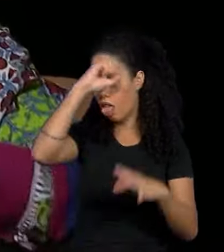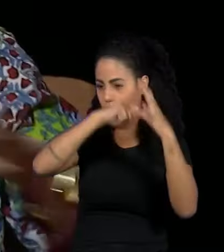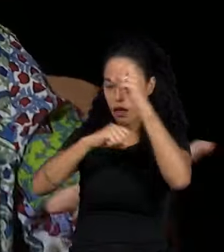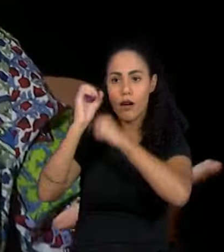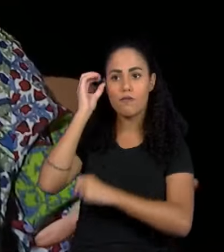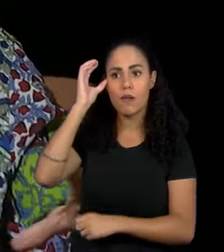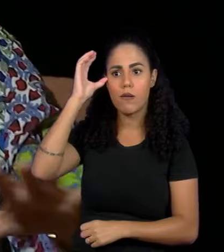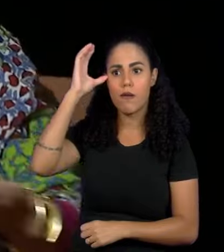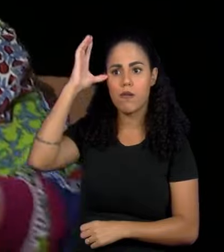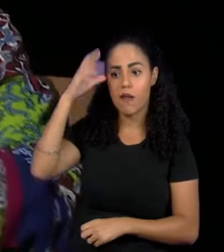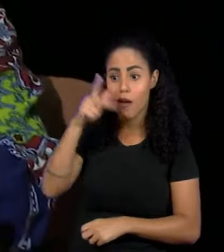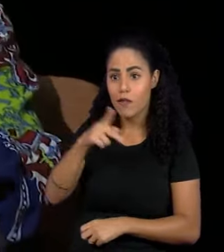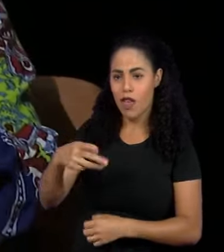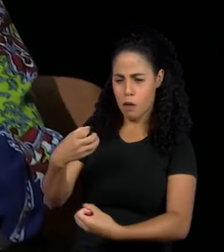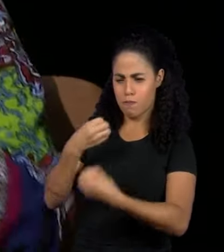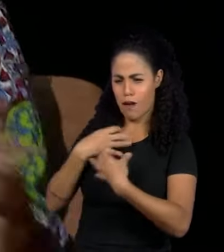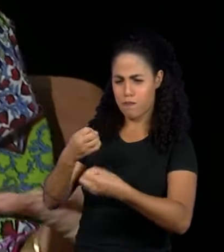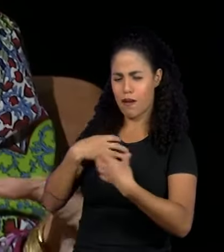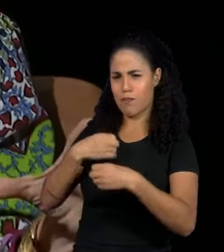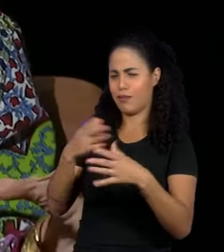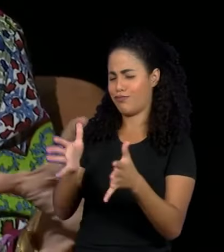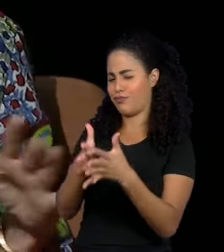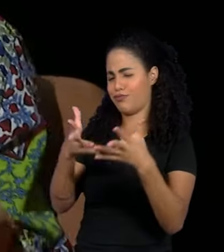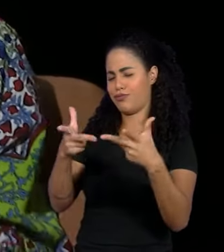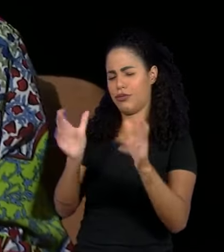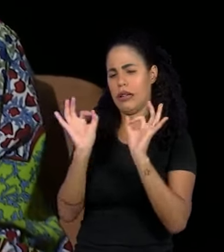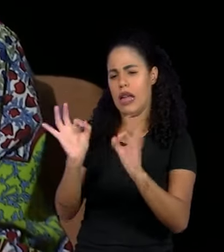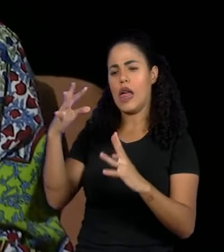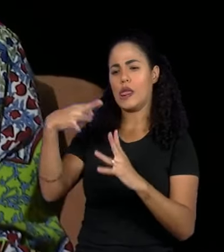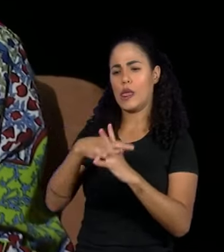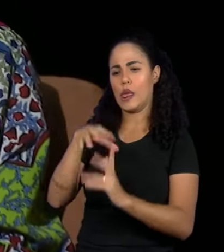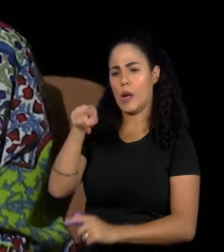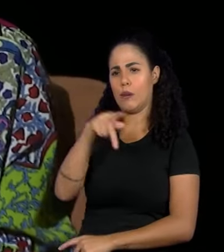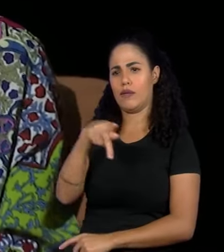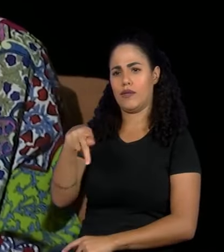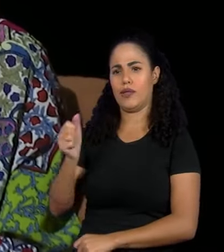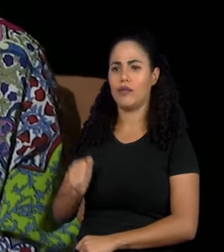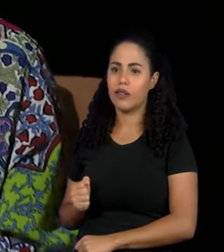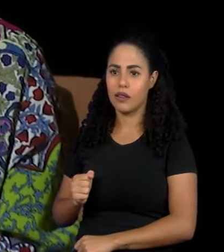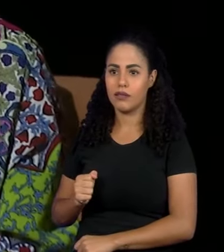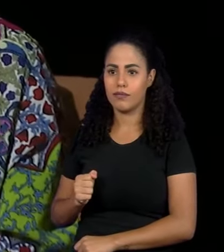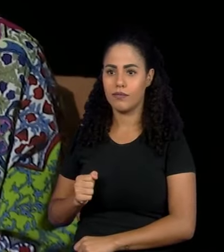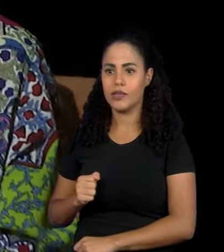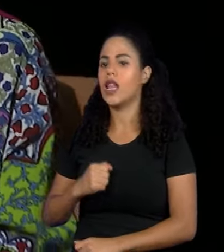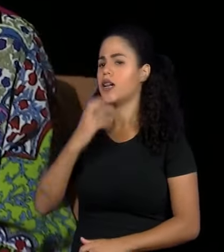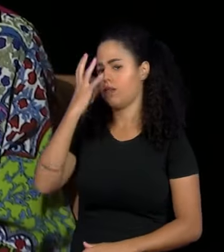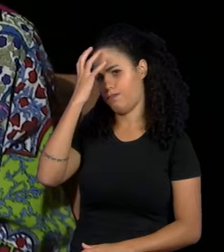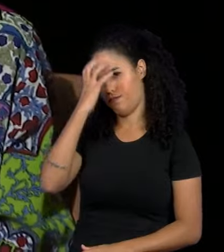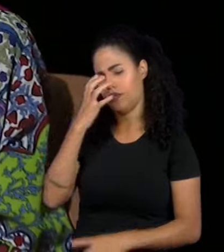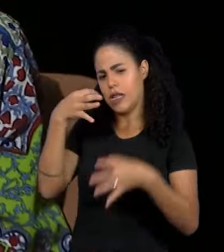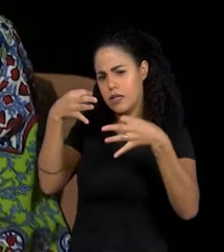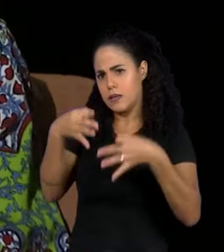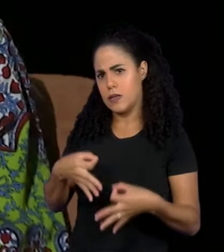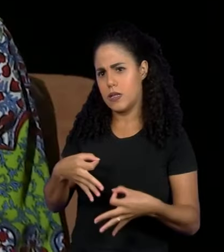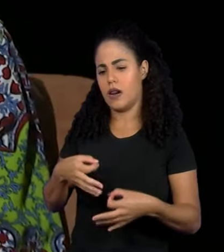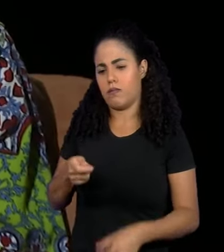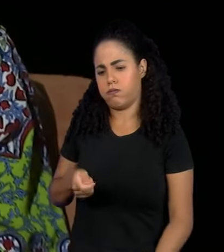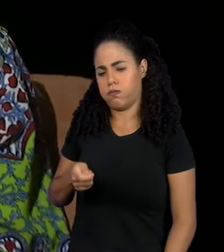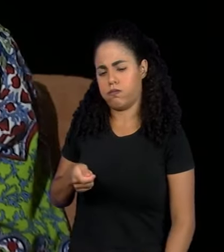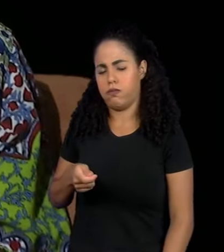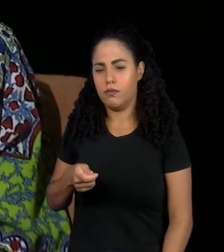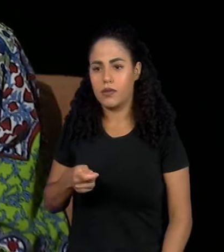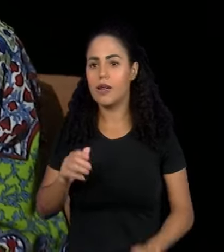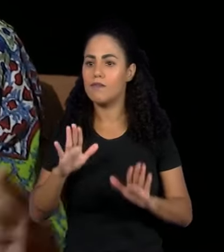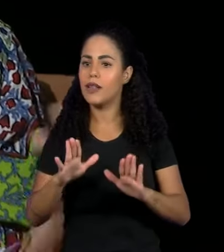ensinou tudo. Ela foi maravilhosa comigo. Porque ela não era tão dura, sabe? Ela era uma disciplinadora à moda